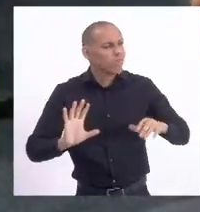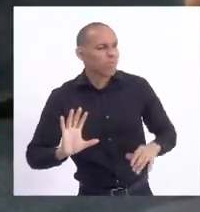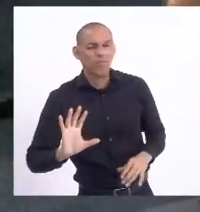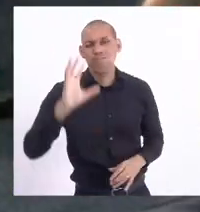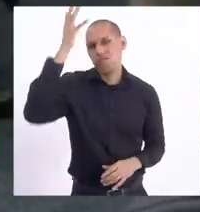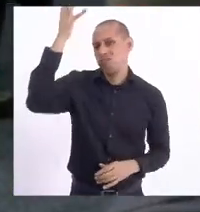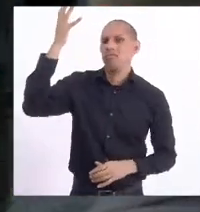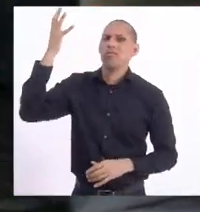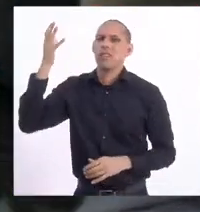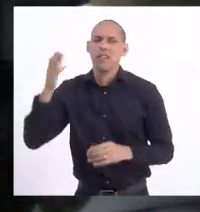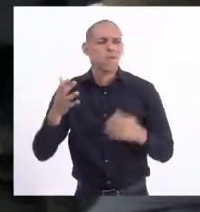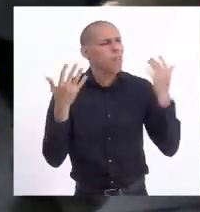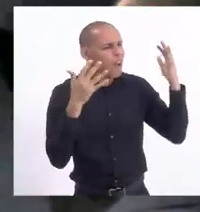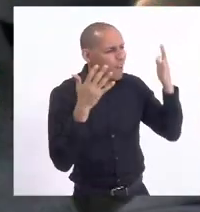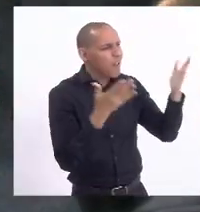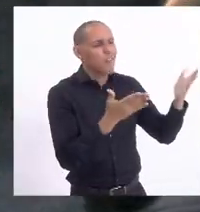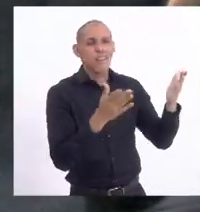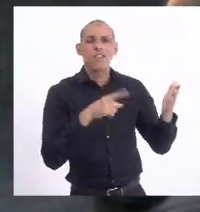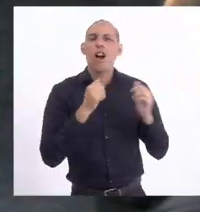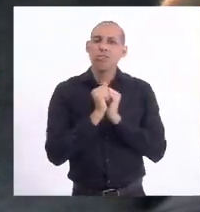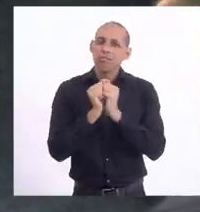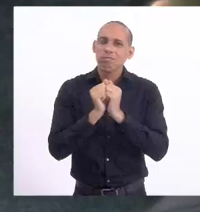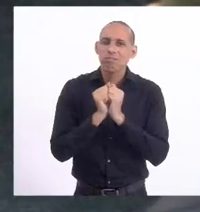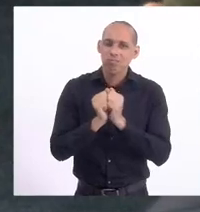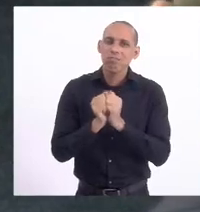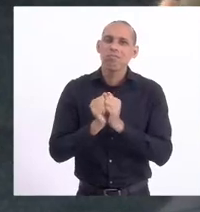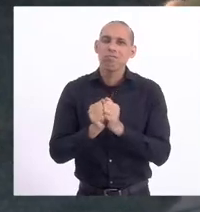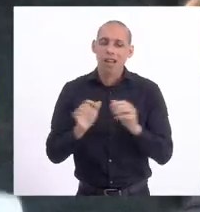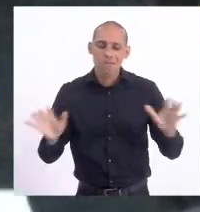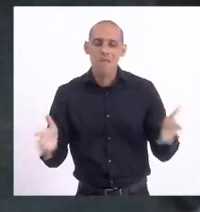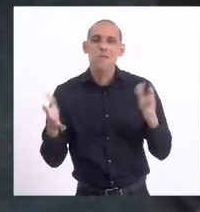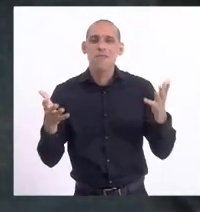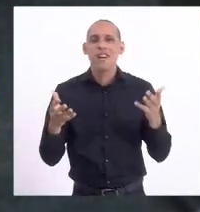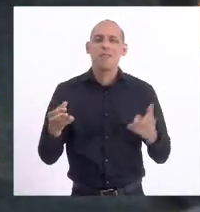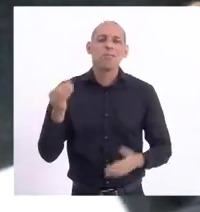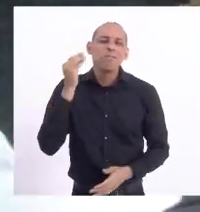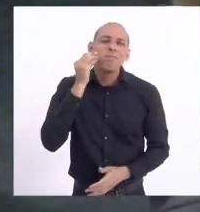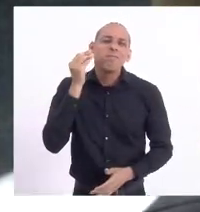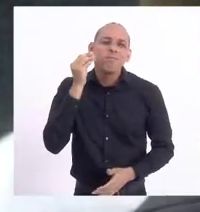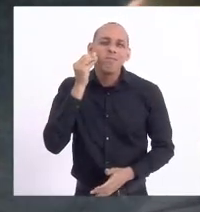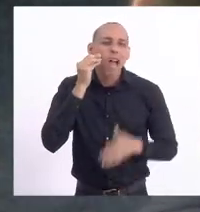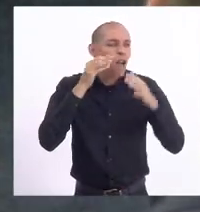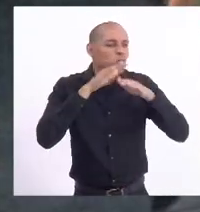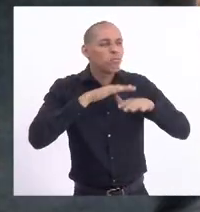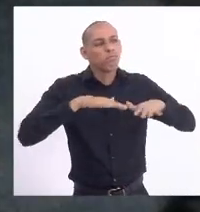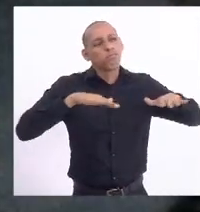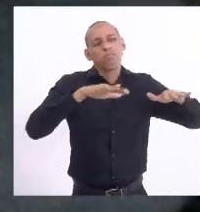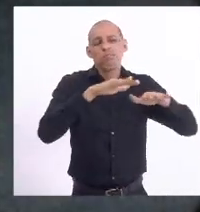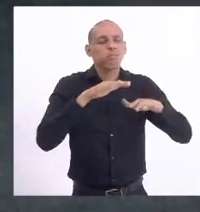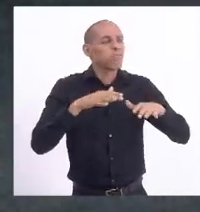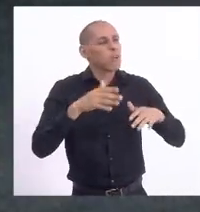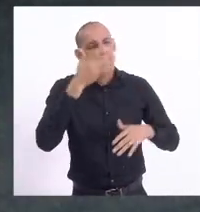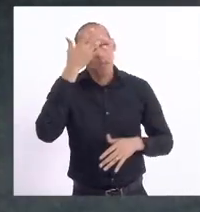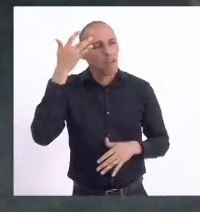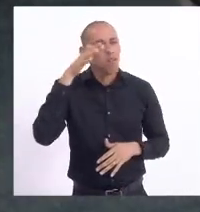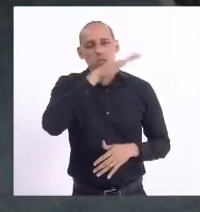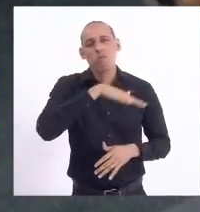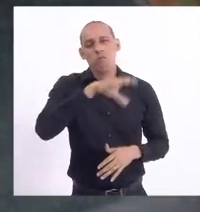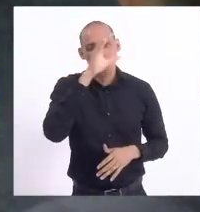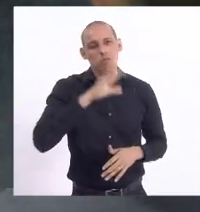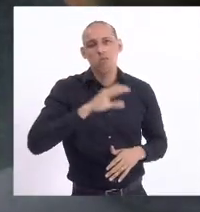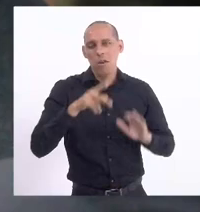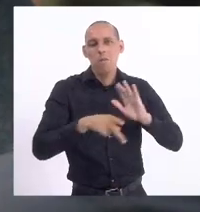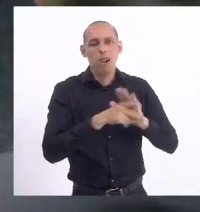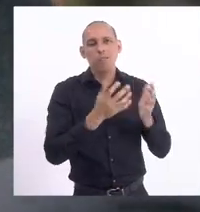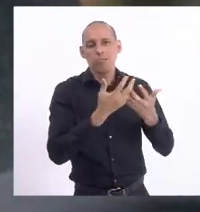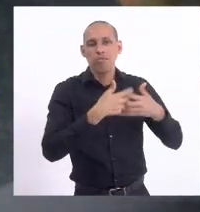Então, parabéns, estamos juntos aí nesta grande campanha. Um beijo aí a todos os cidadãos petropolitanos e, mais uma vez, eu